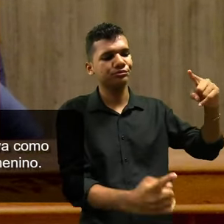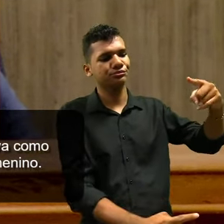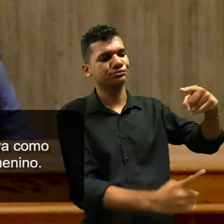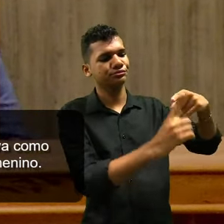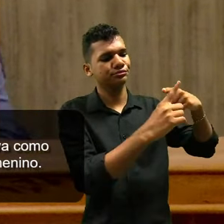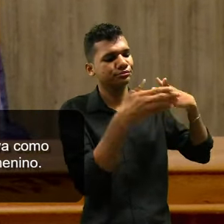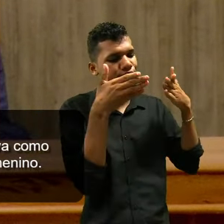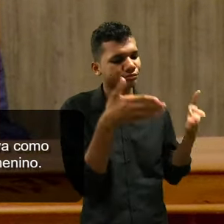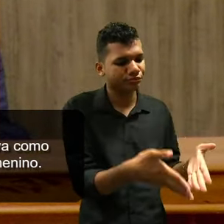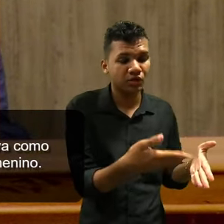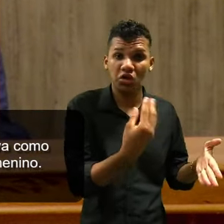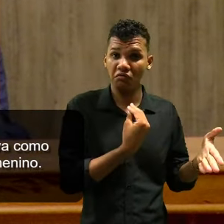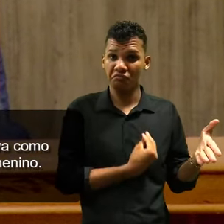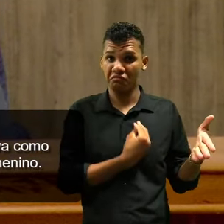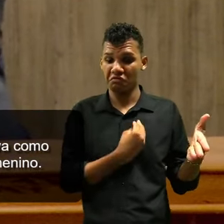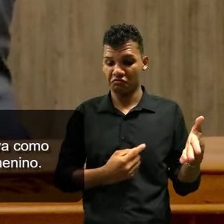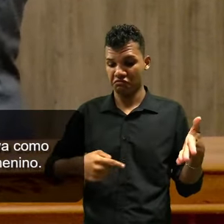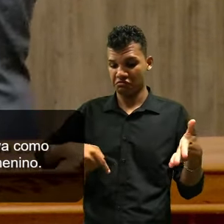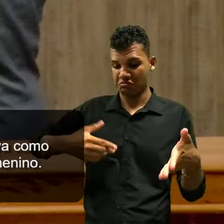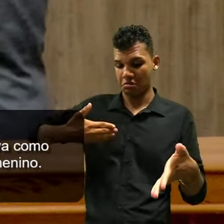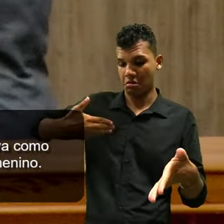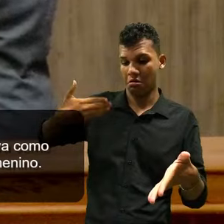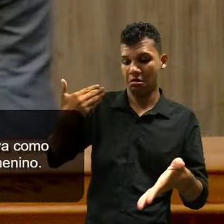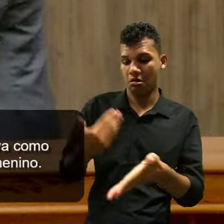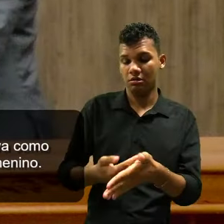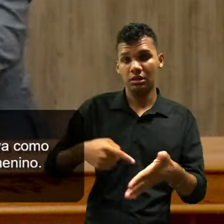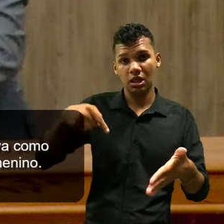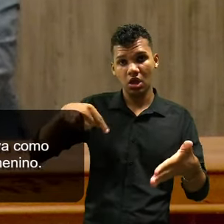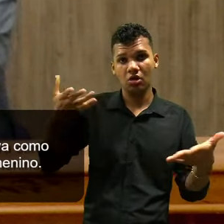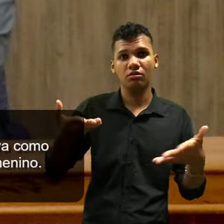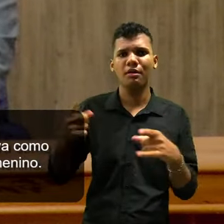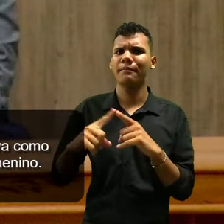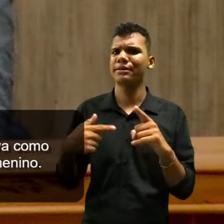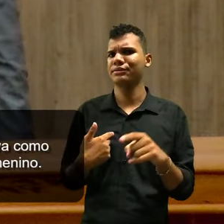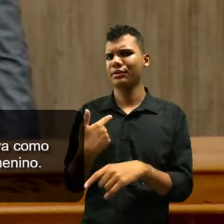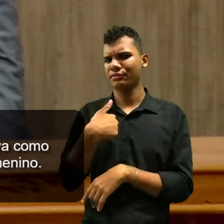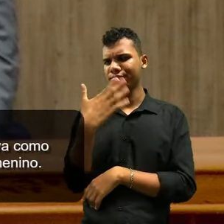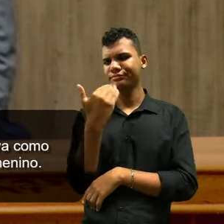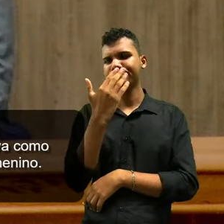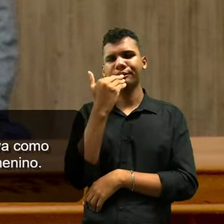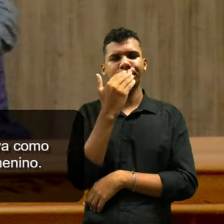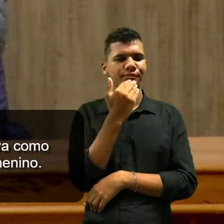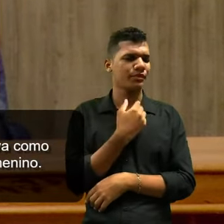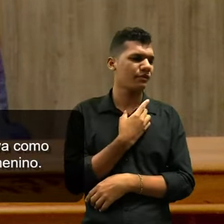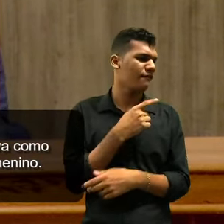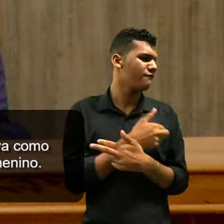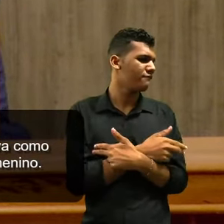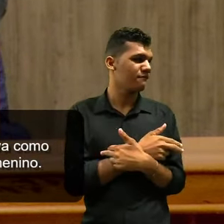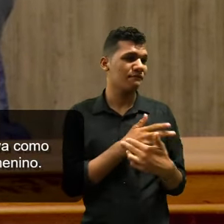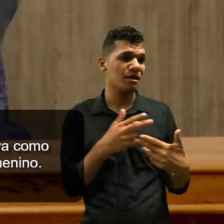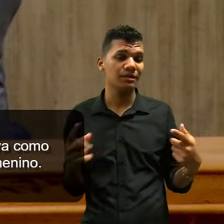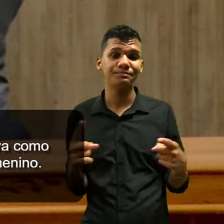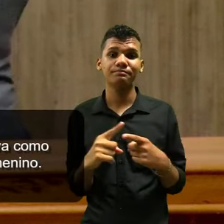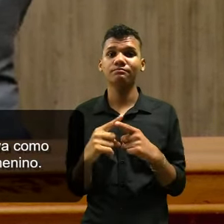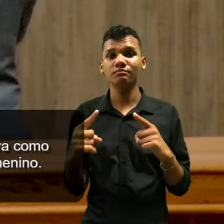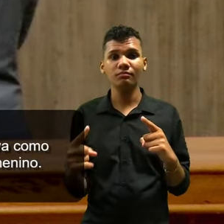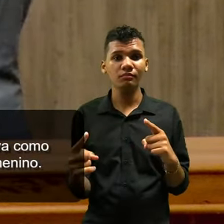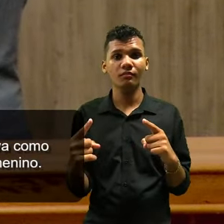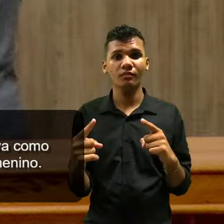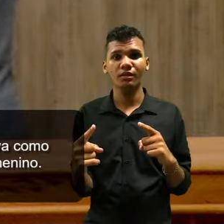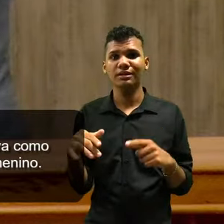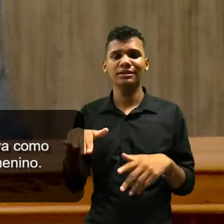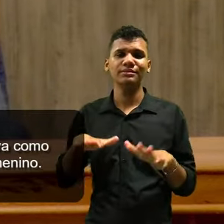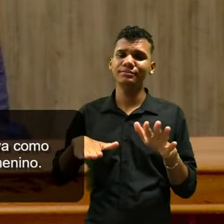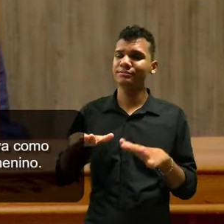hoje ele disse eu não como Pois é masis eu eu comi e foi muita mas era coisa de menino de